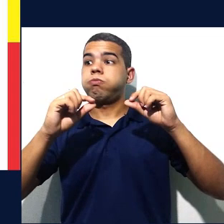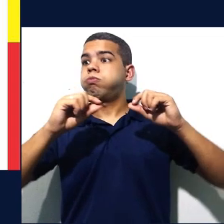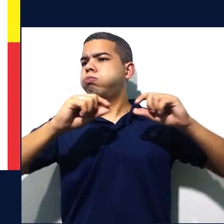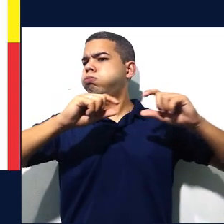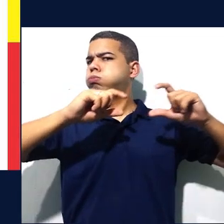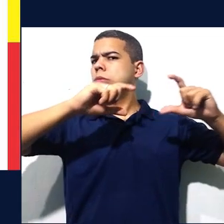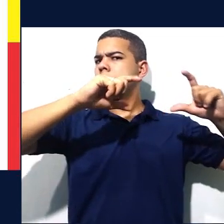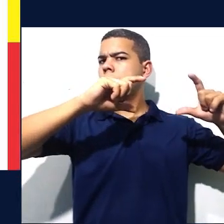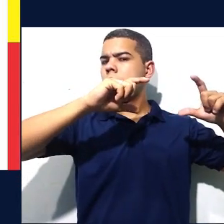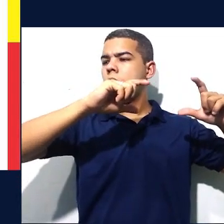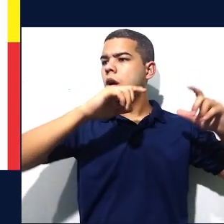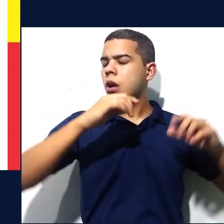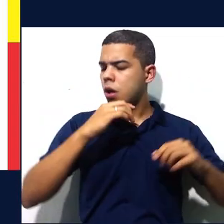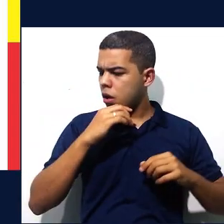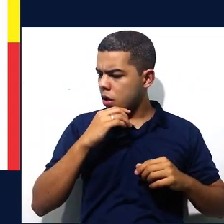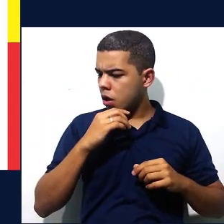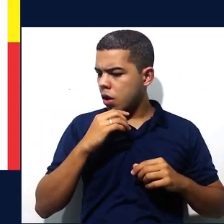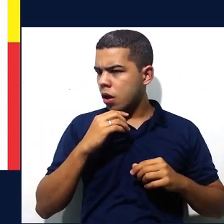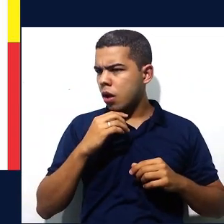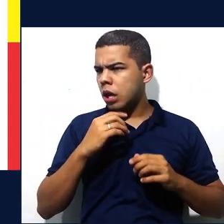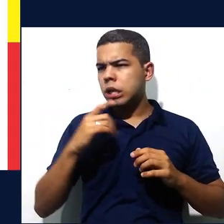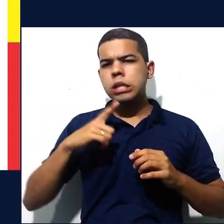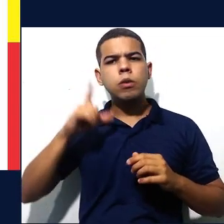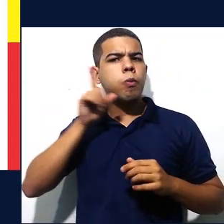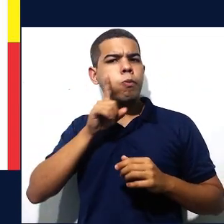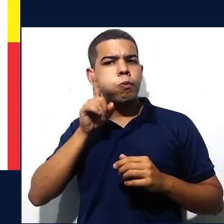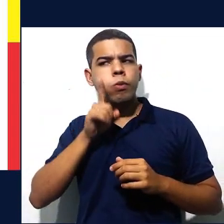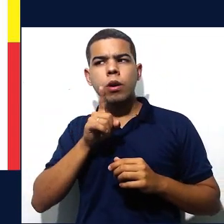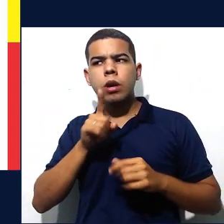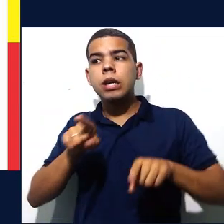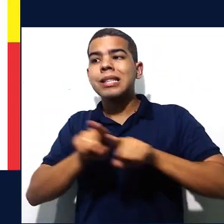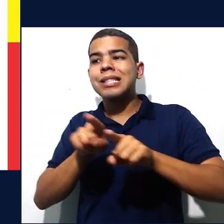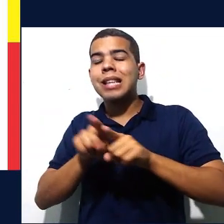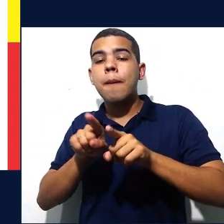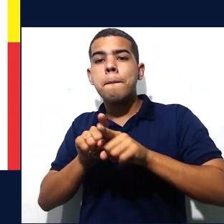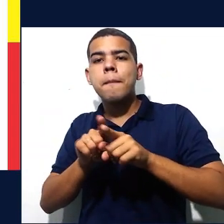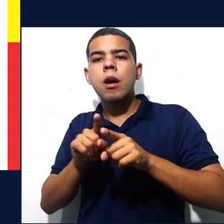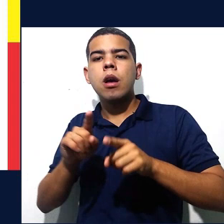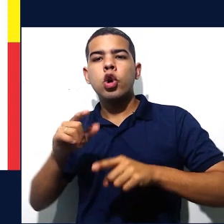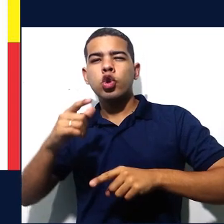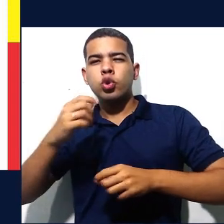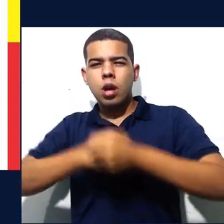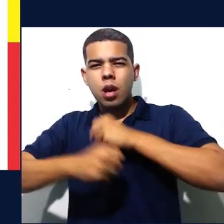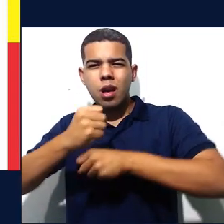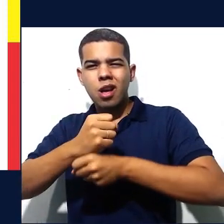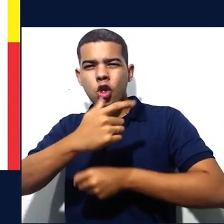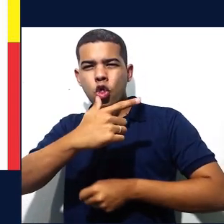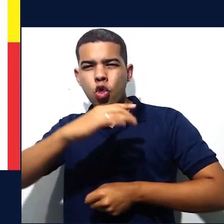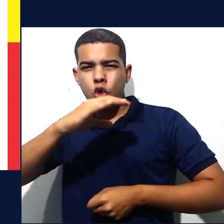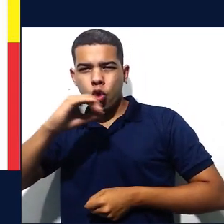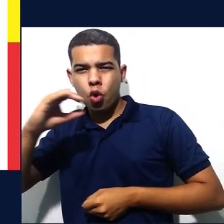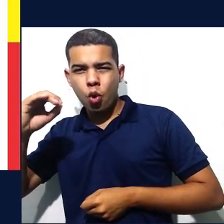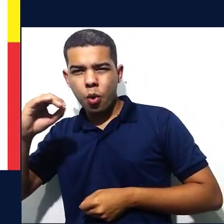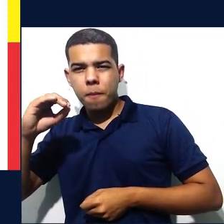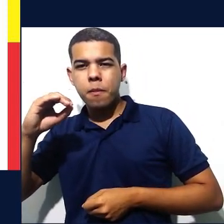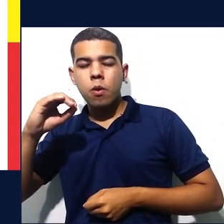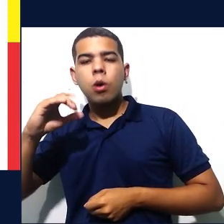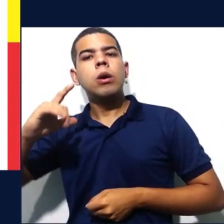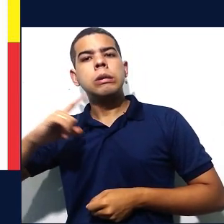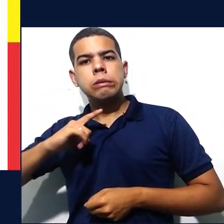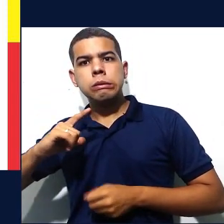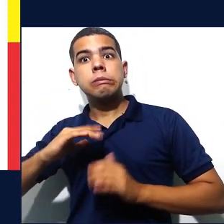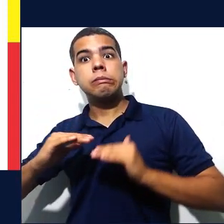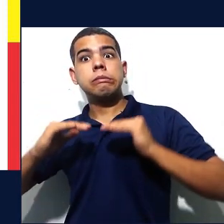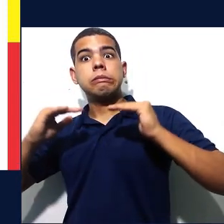maior. E no outono de 2000 era maior que o de sempre. E nos anos 80, os satélites